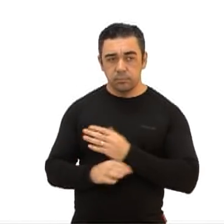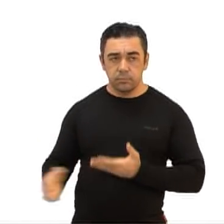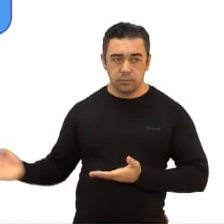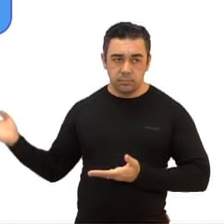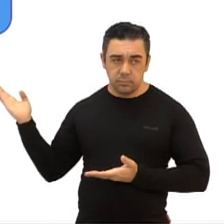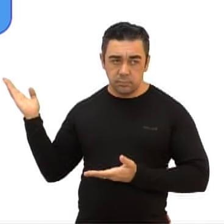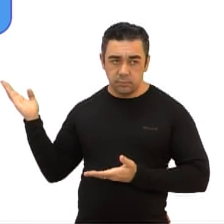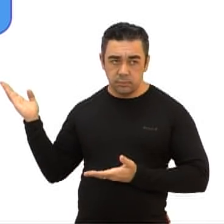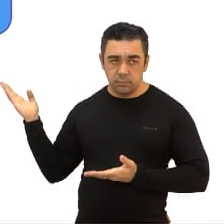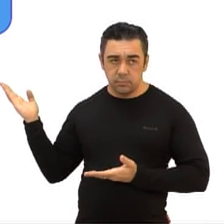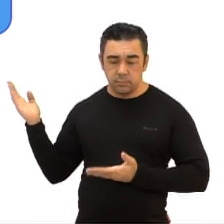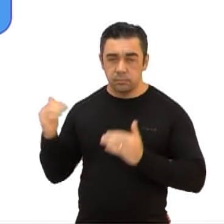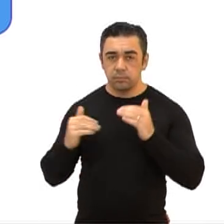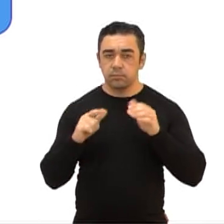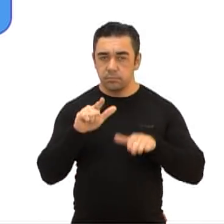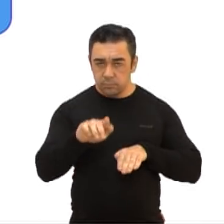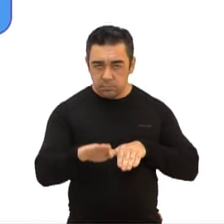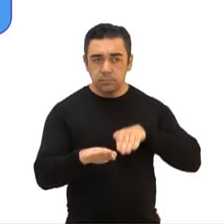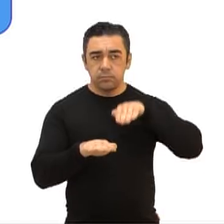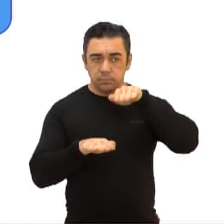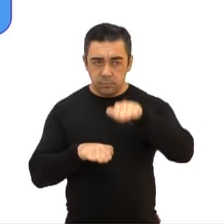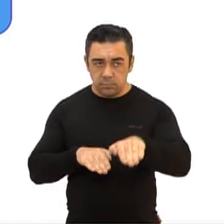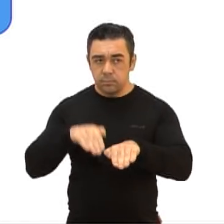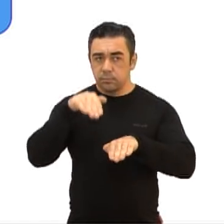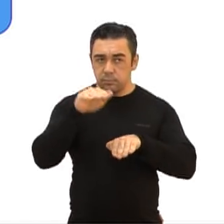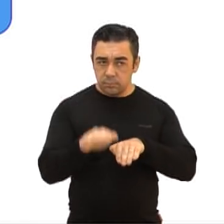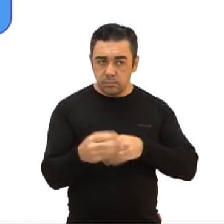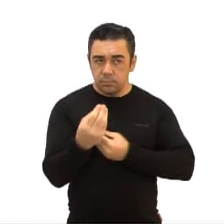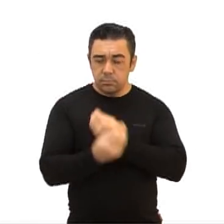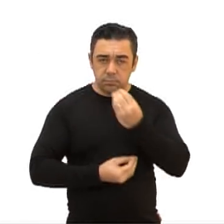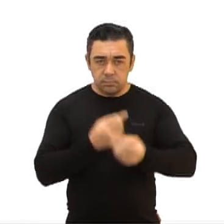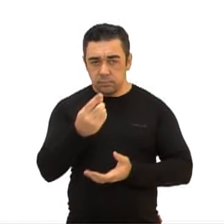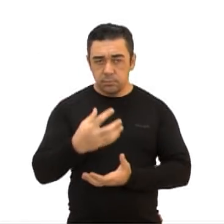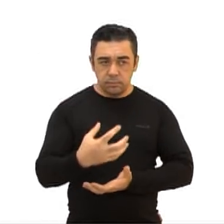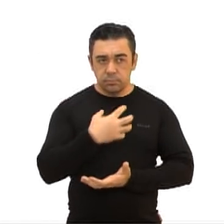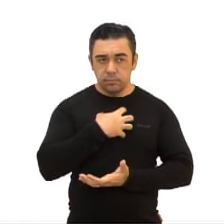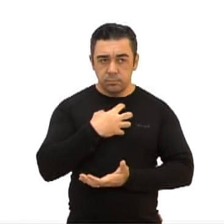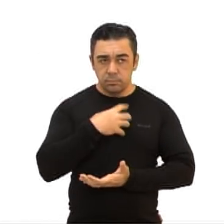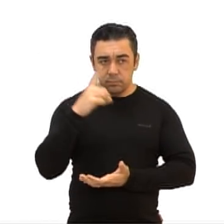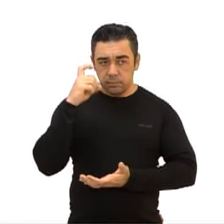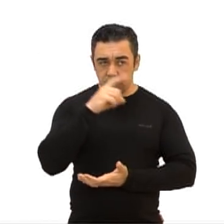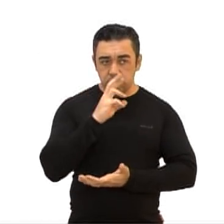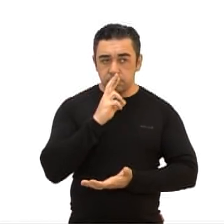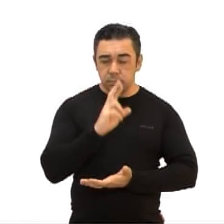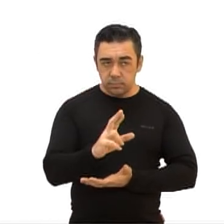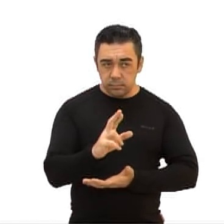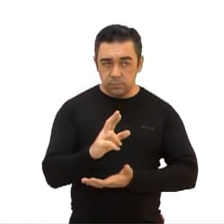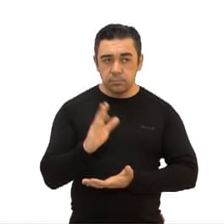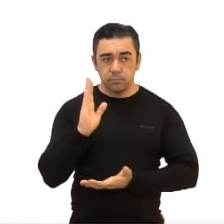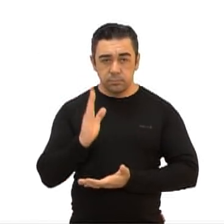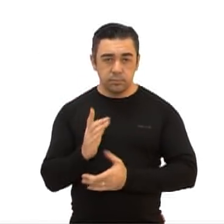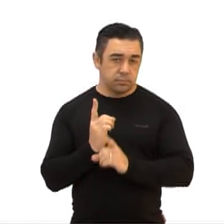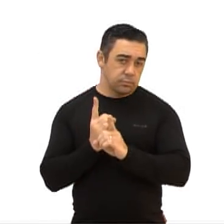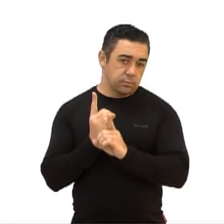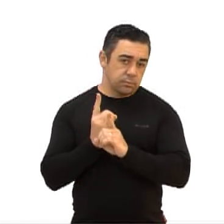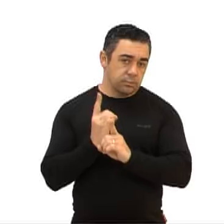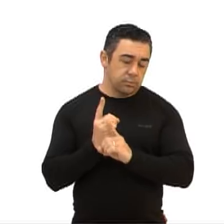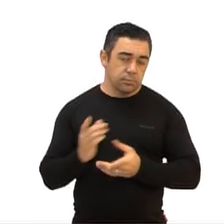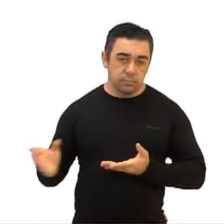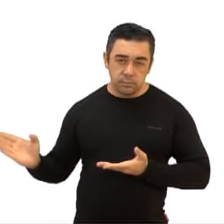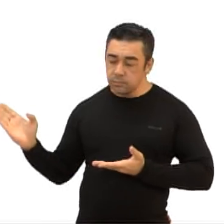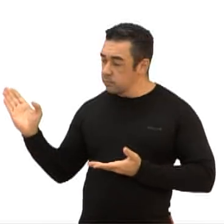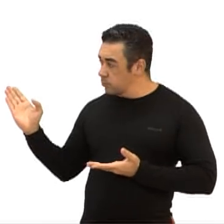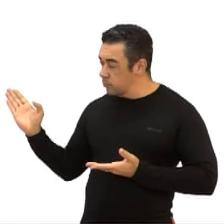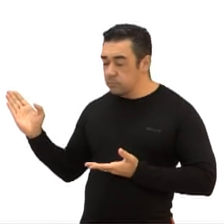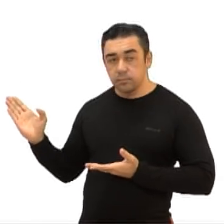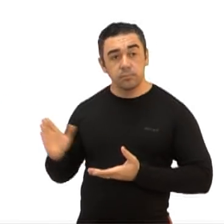verem, né? Todos os passos, caso vocês sintam dificuldade para resolver, mas nós descobrimos